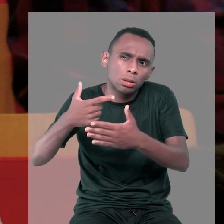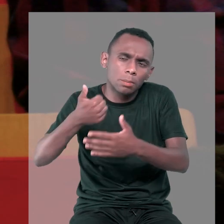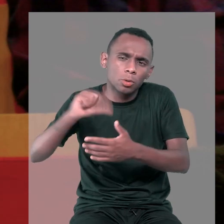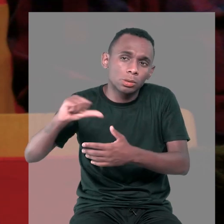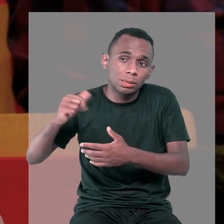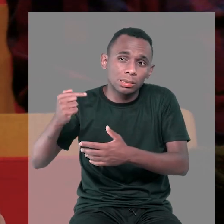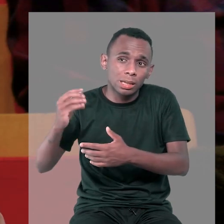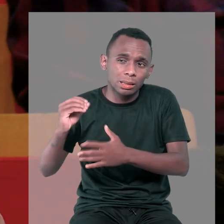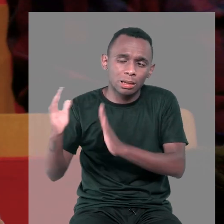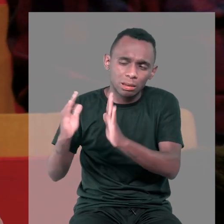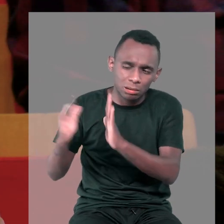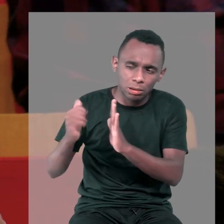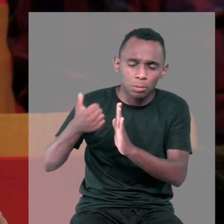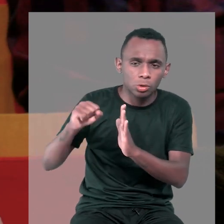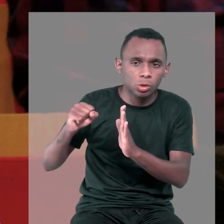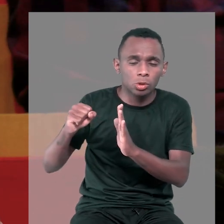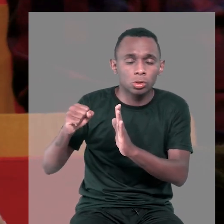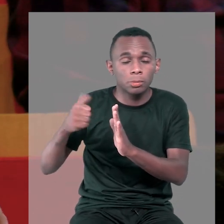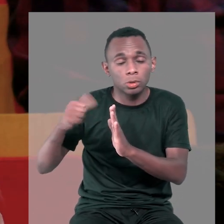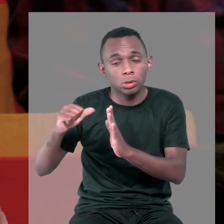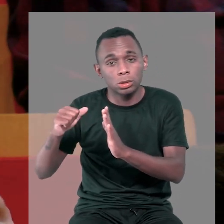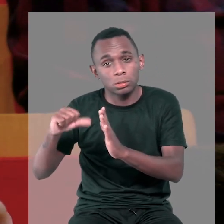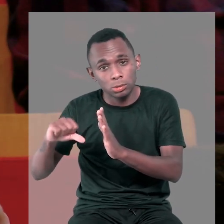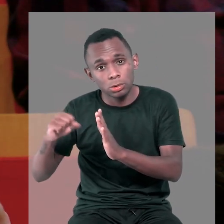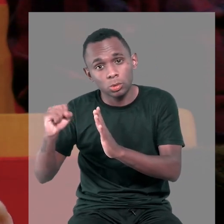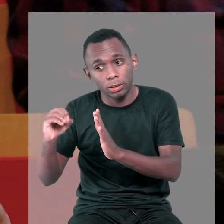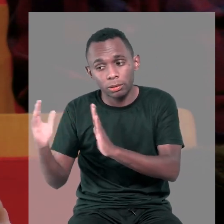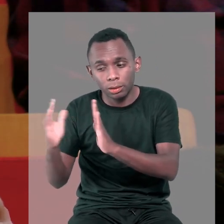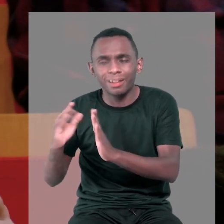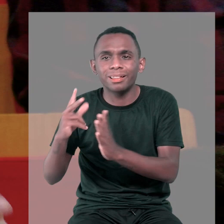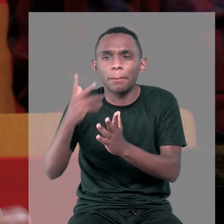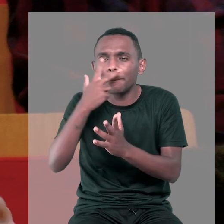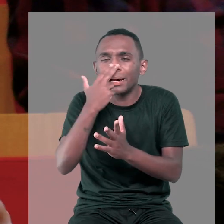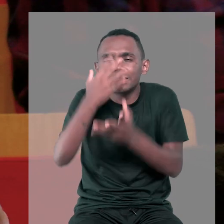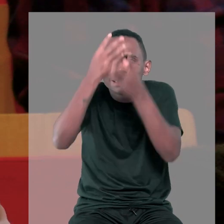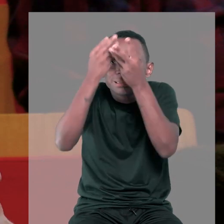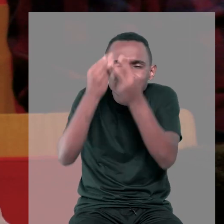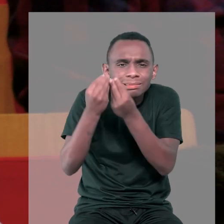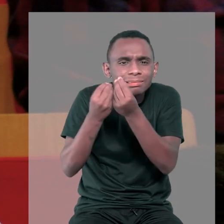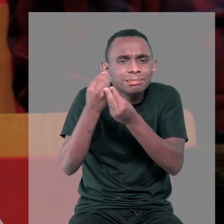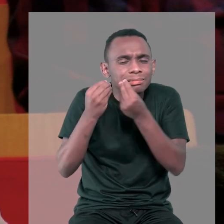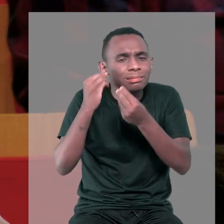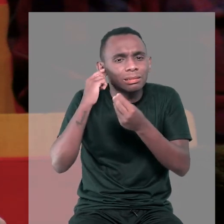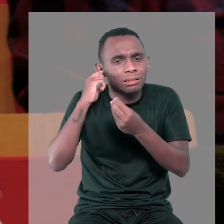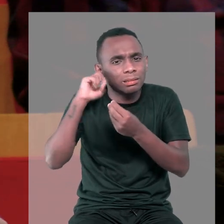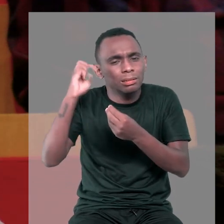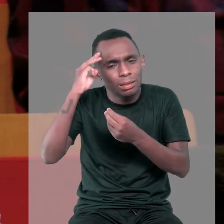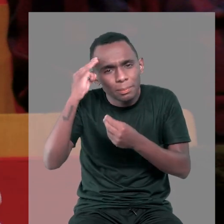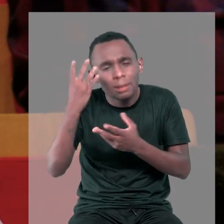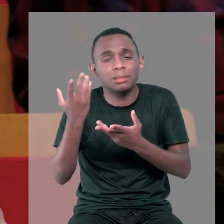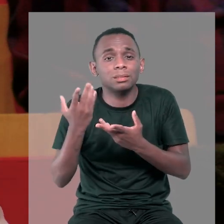positiva do esquecimento. Então, eu queria só contrapor, colocar isso como um ponto de,